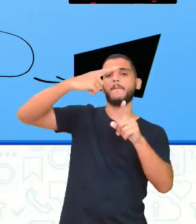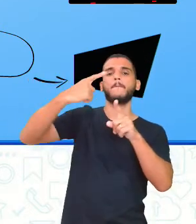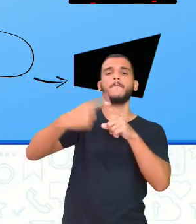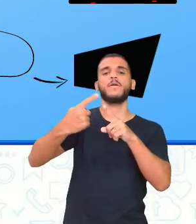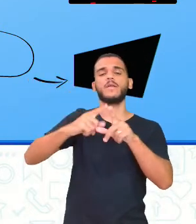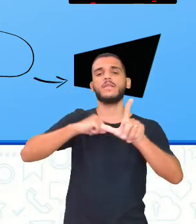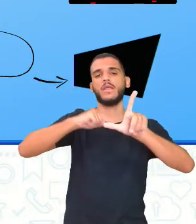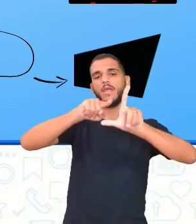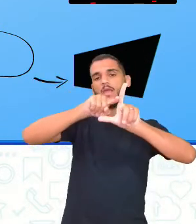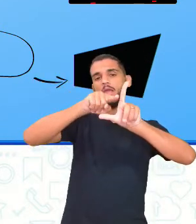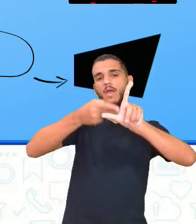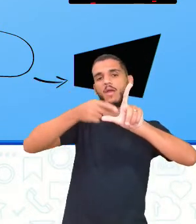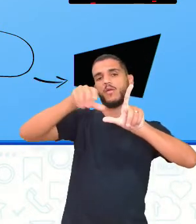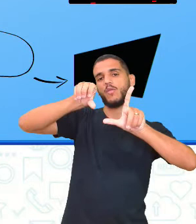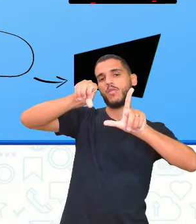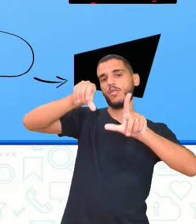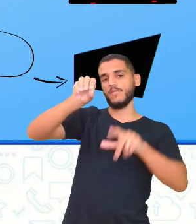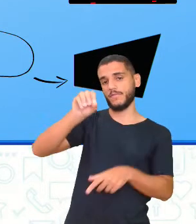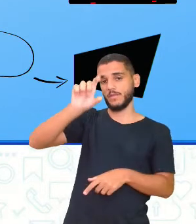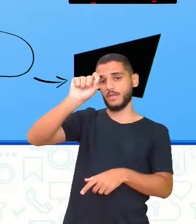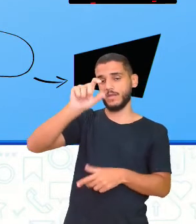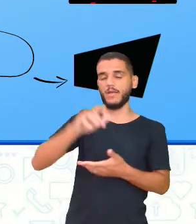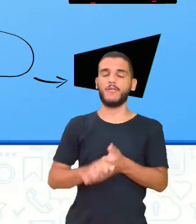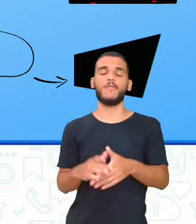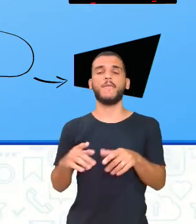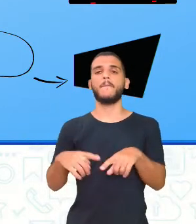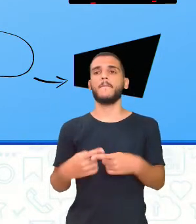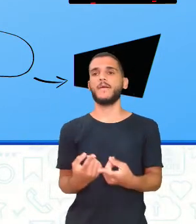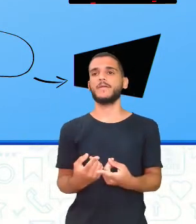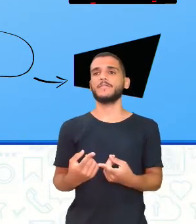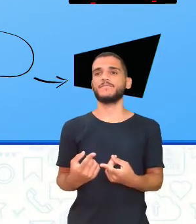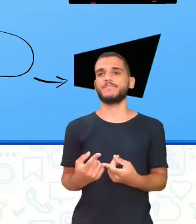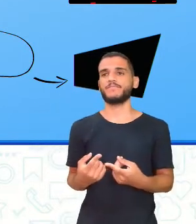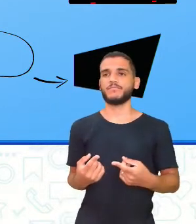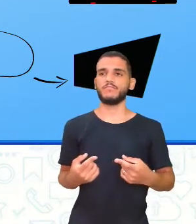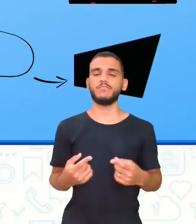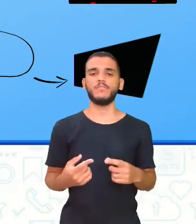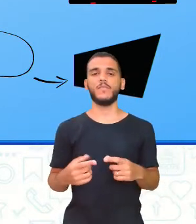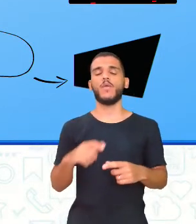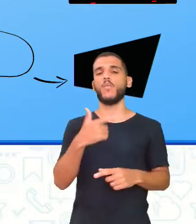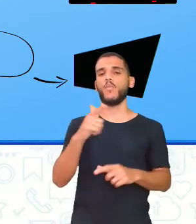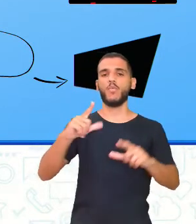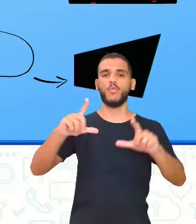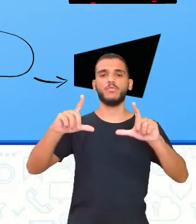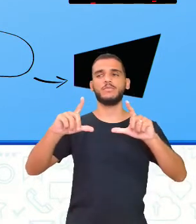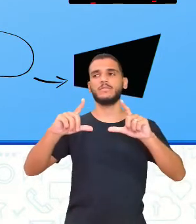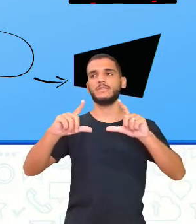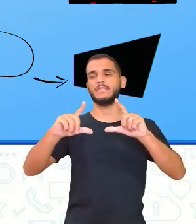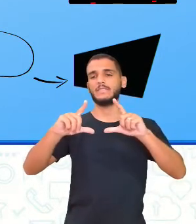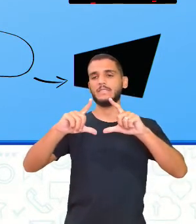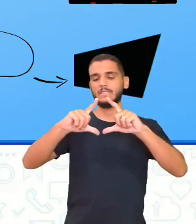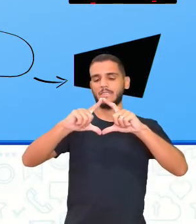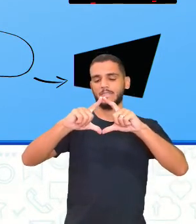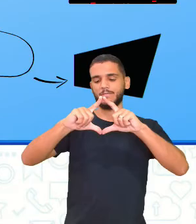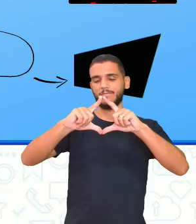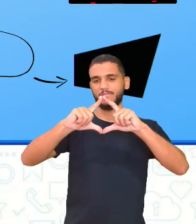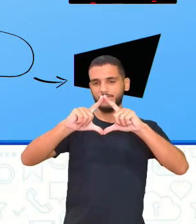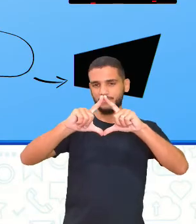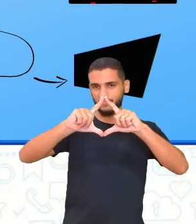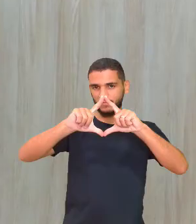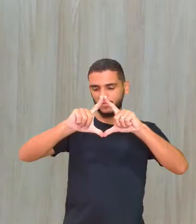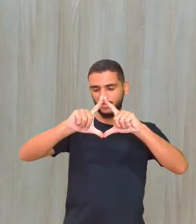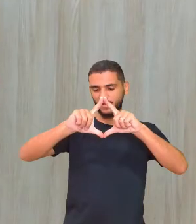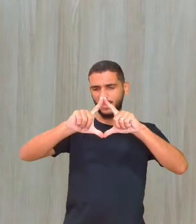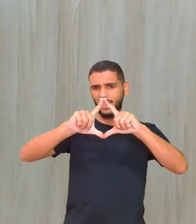graus, e no quadrado. O losango também não... Eita, professora,